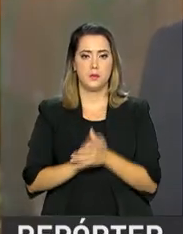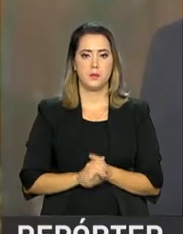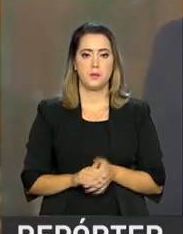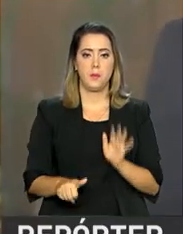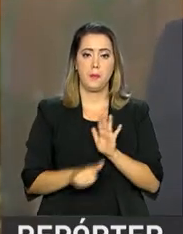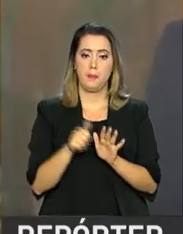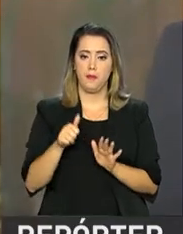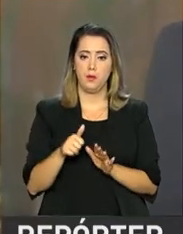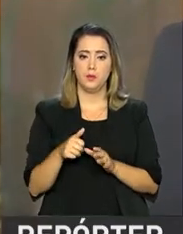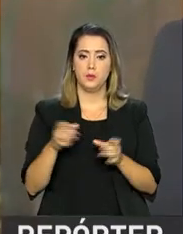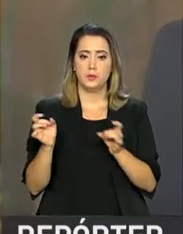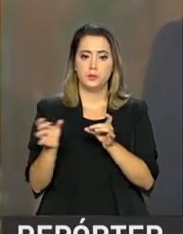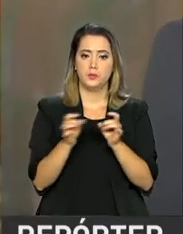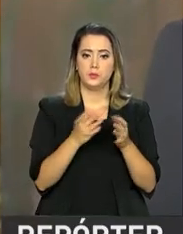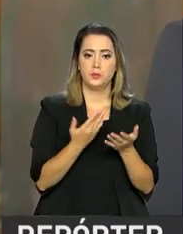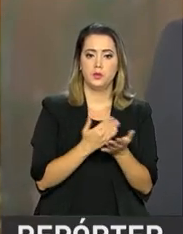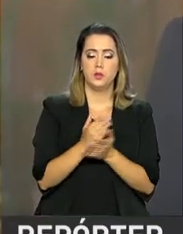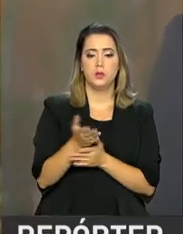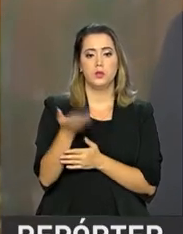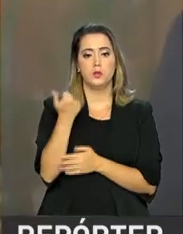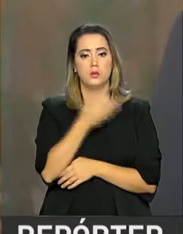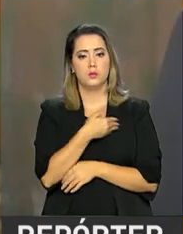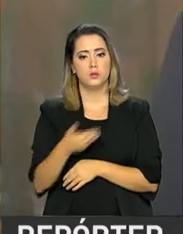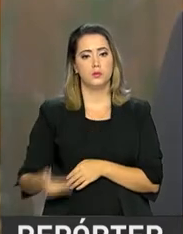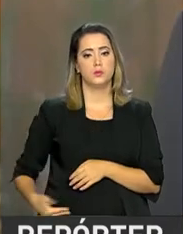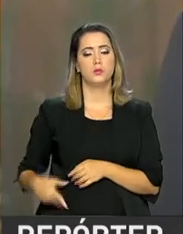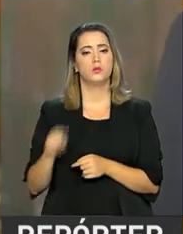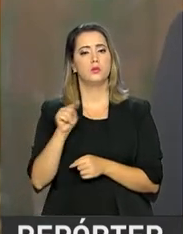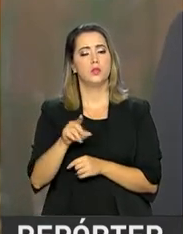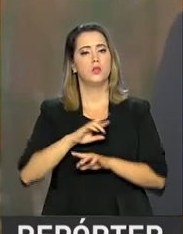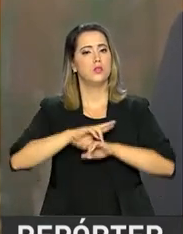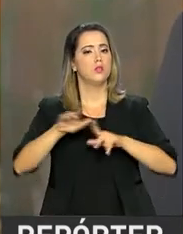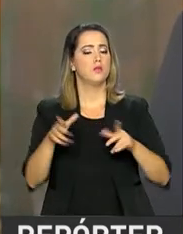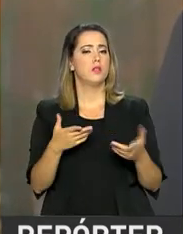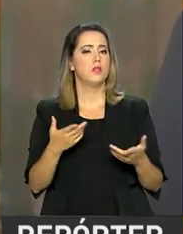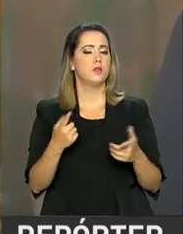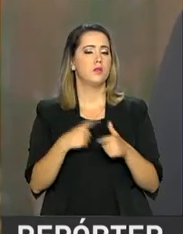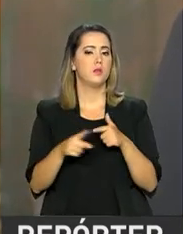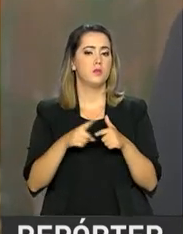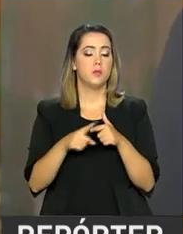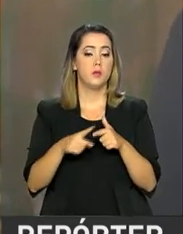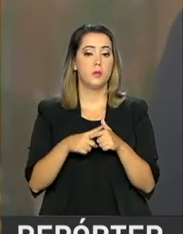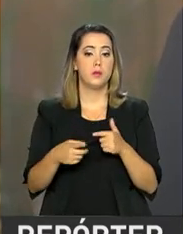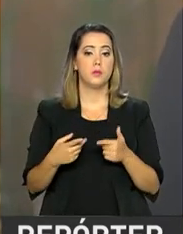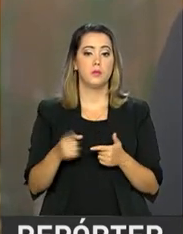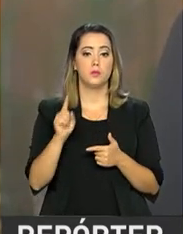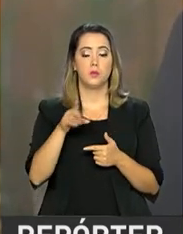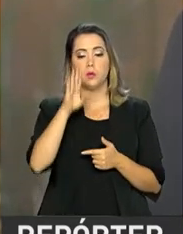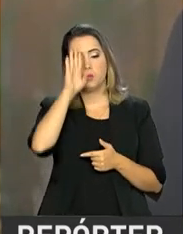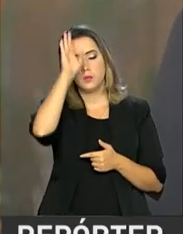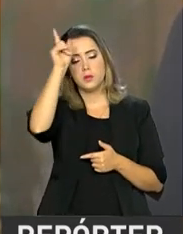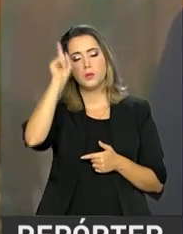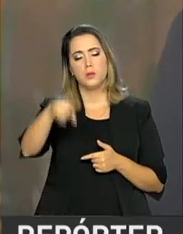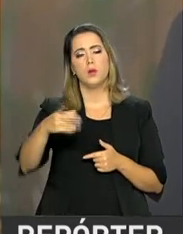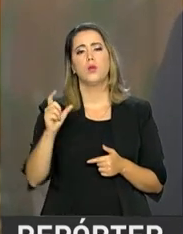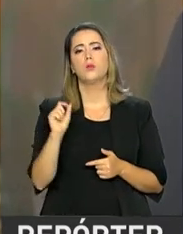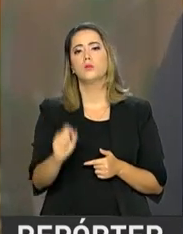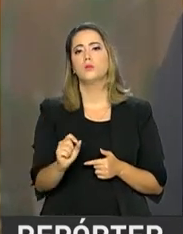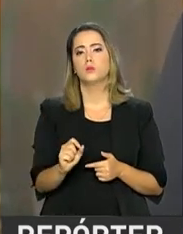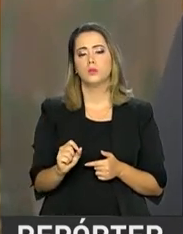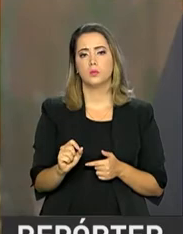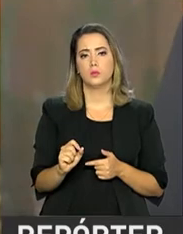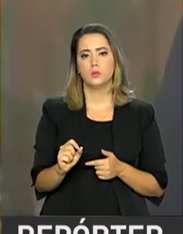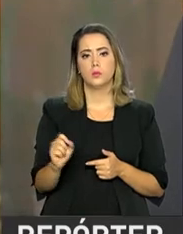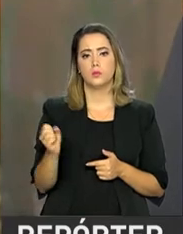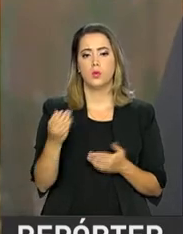sal foi feito ainda no governo anterior onde muitos problemas e o principal deles decorre